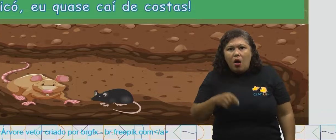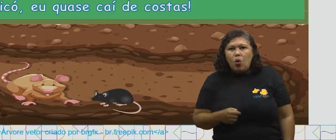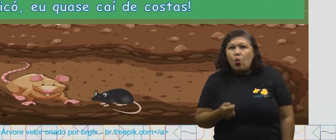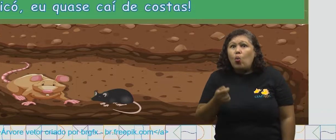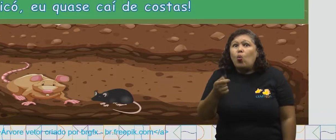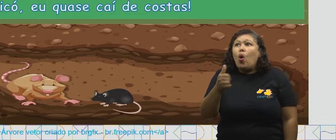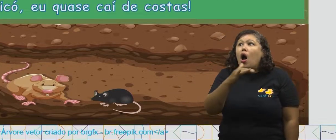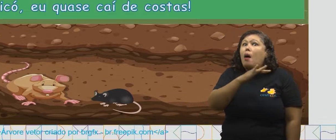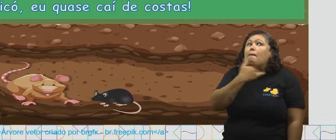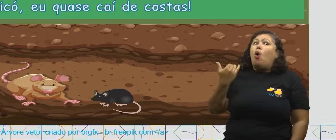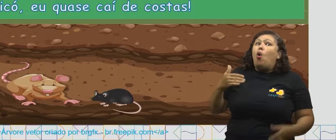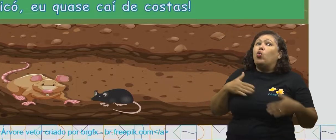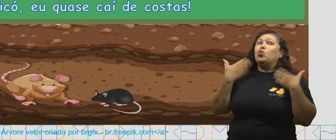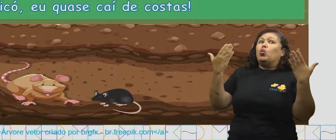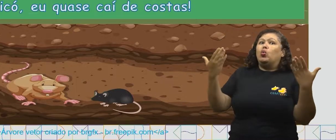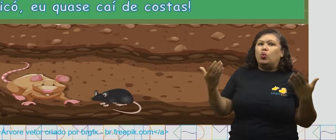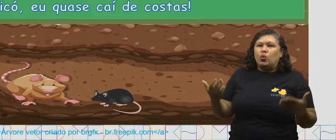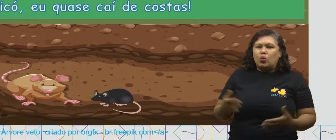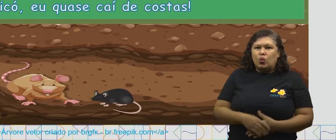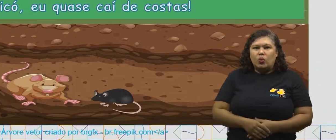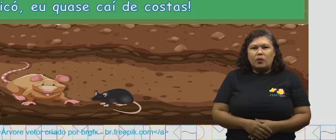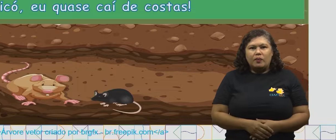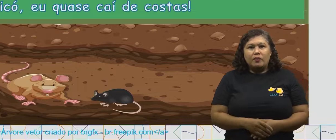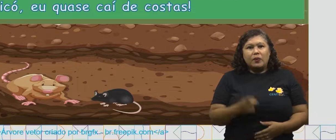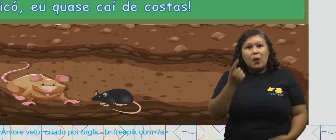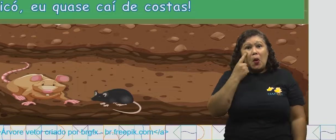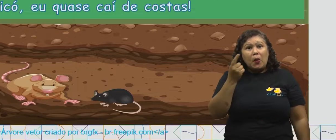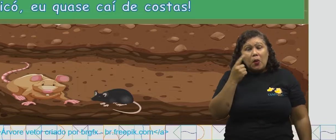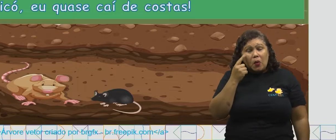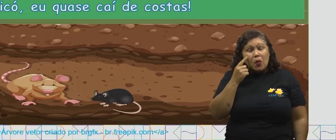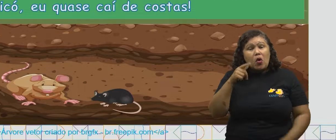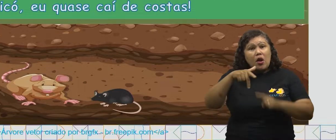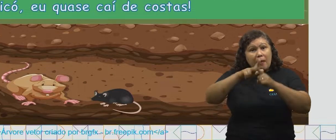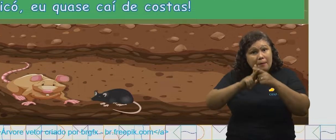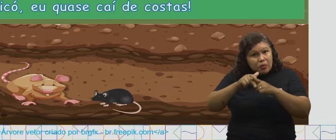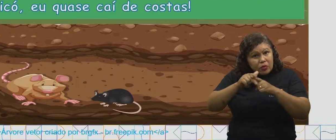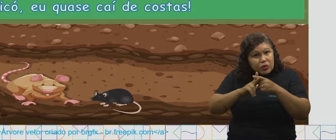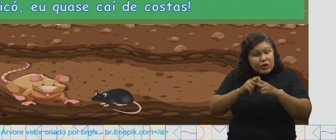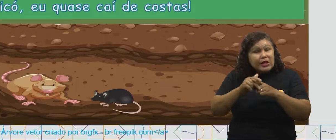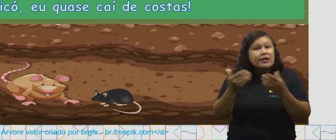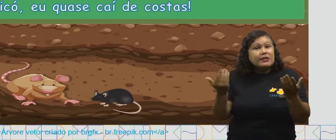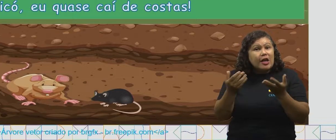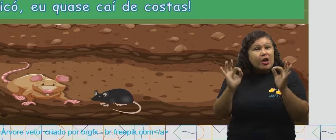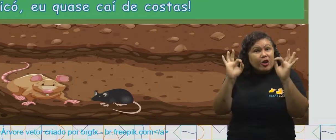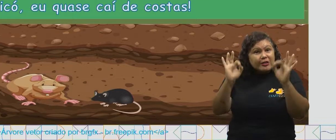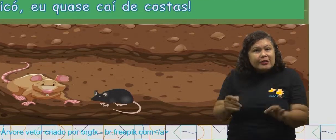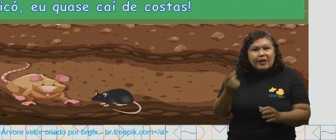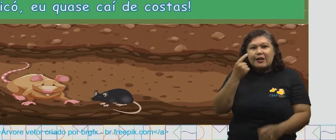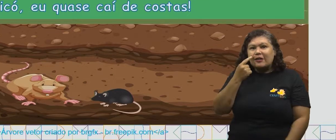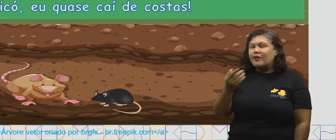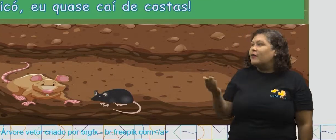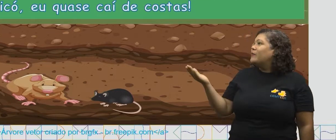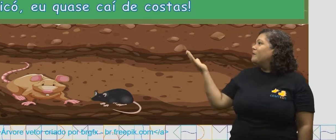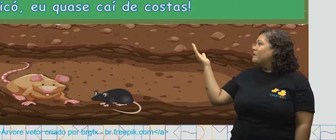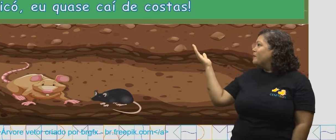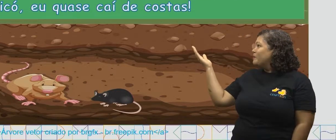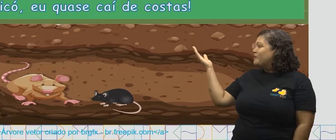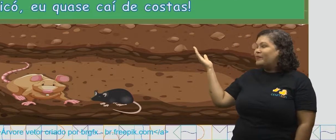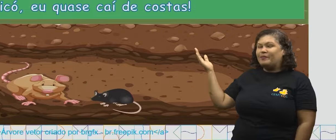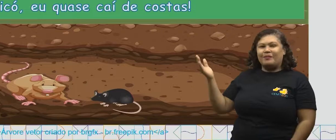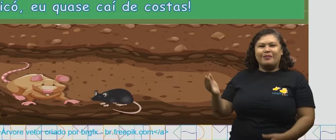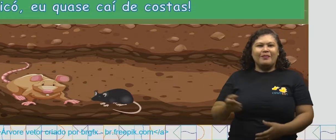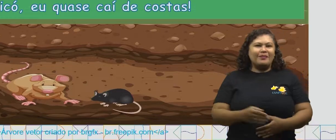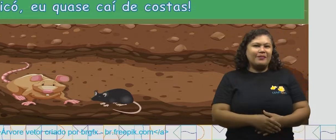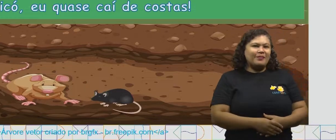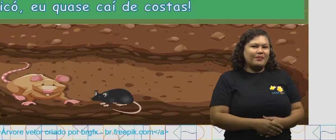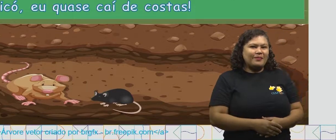Eu quase caí de costas. Observe as alterações que fizemos para ajeitarmos essas falas. Agora sim,